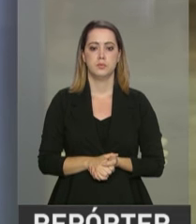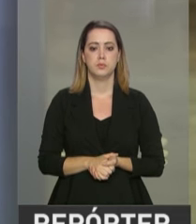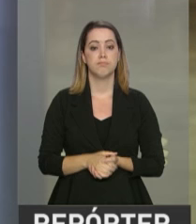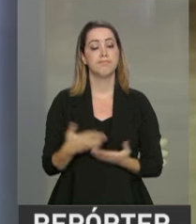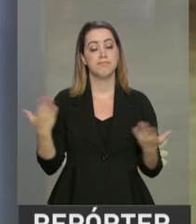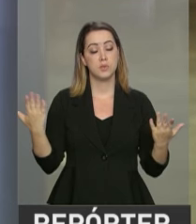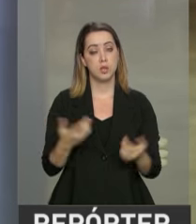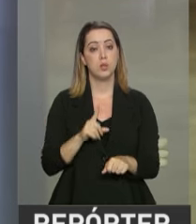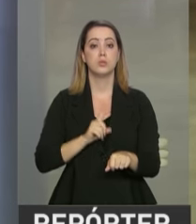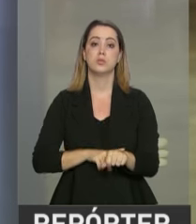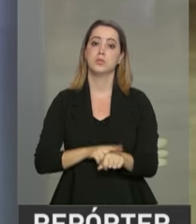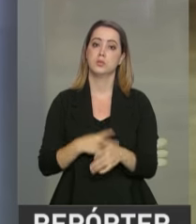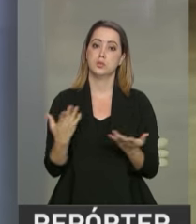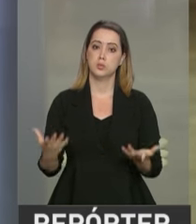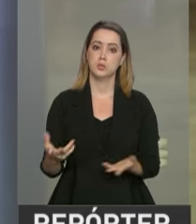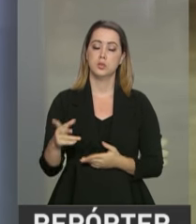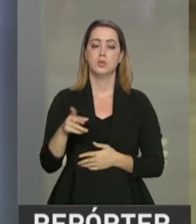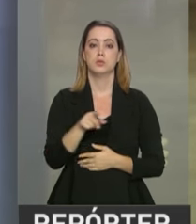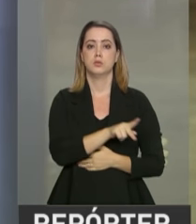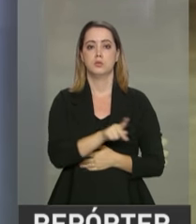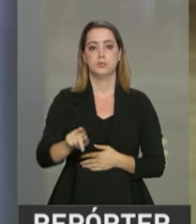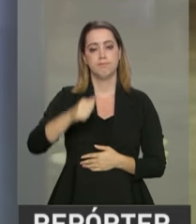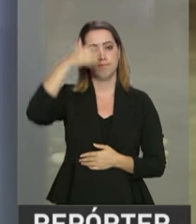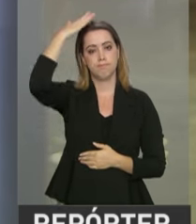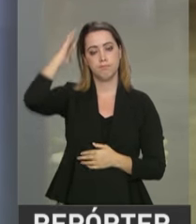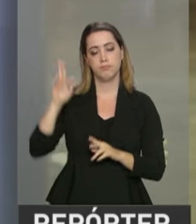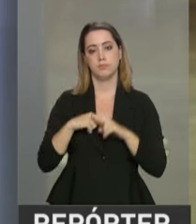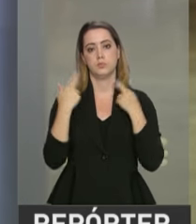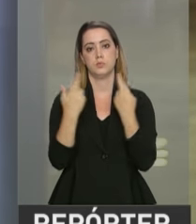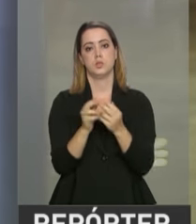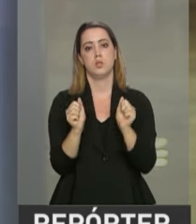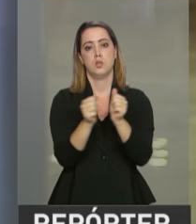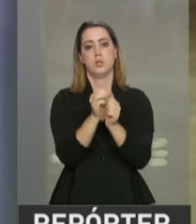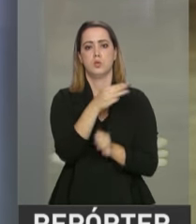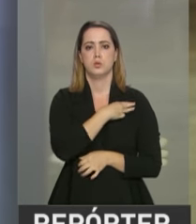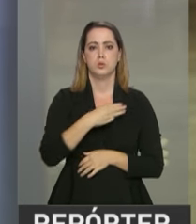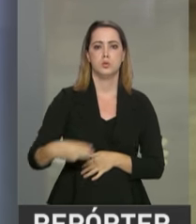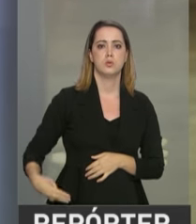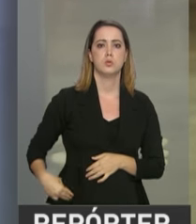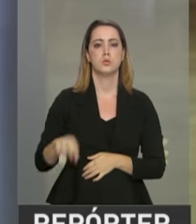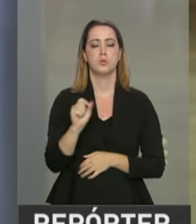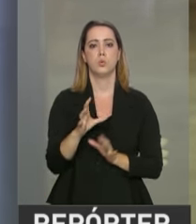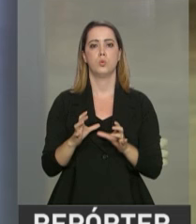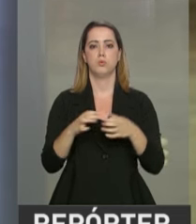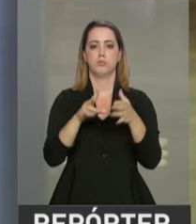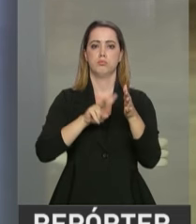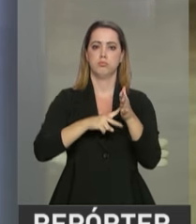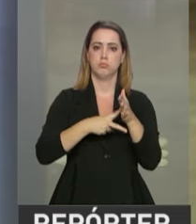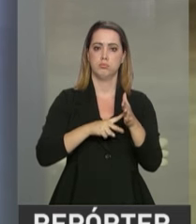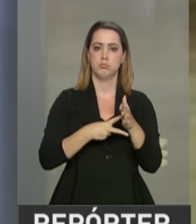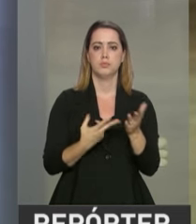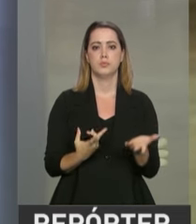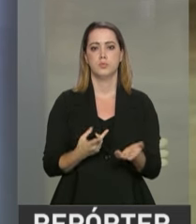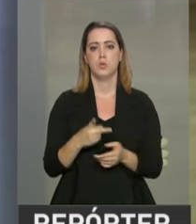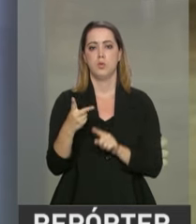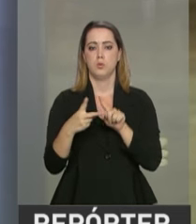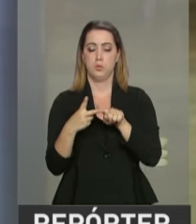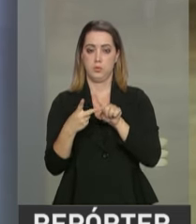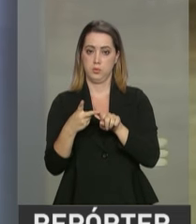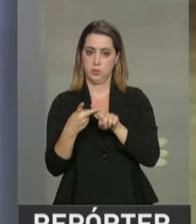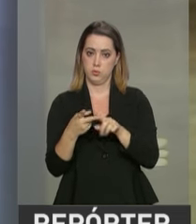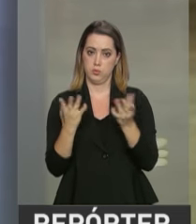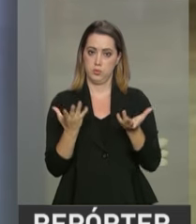Neste momento, Zé Luiz, o presidente Michel Temer está reunido com ministros e as centrais sindicais. Seria o segundo